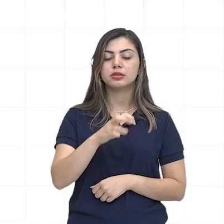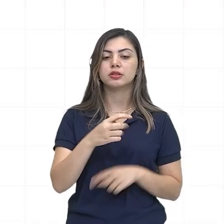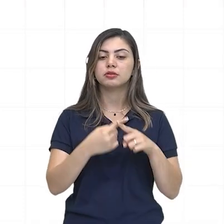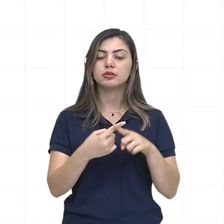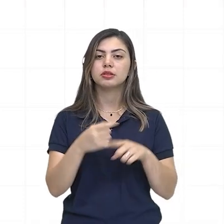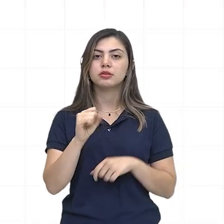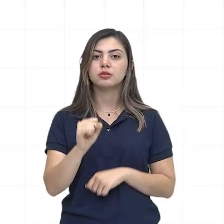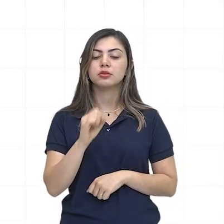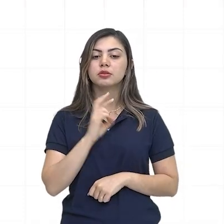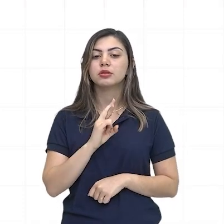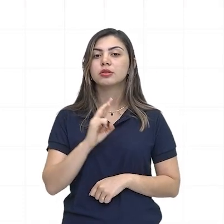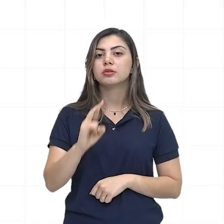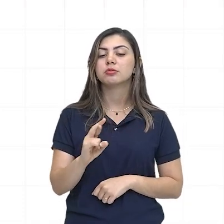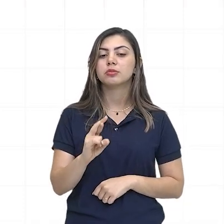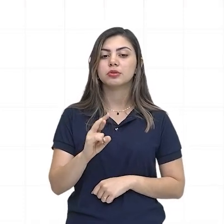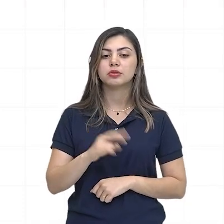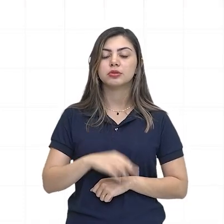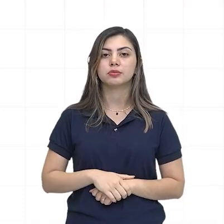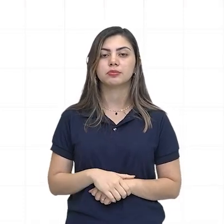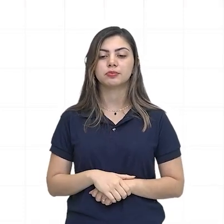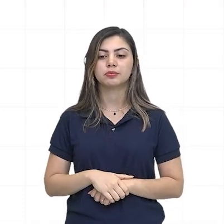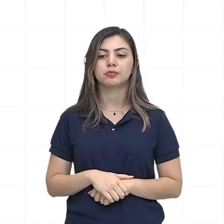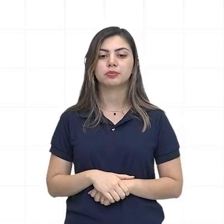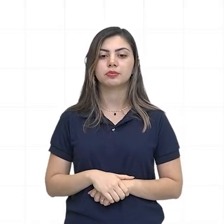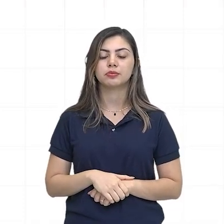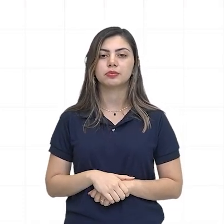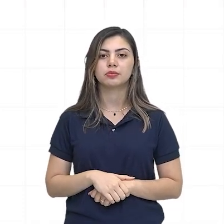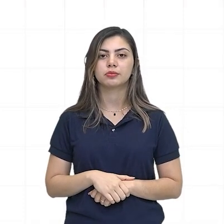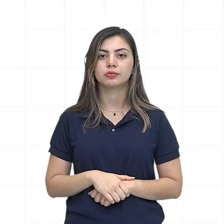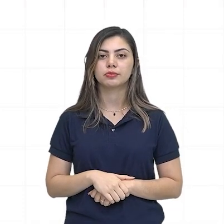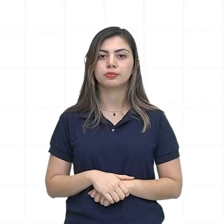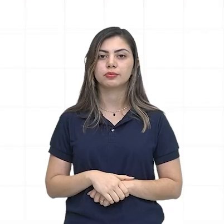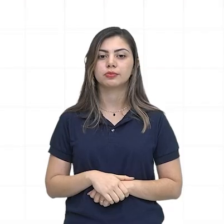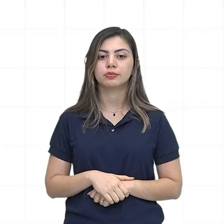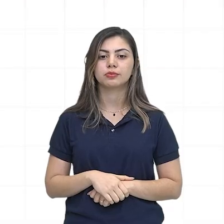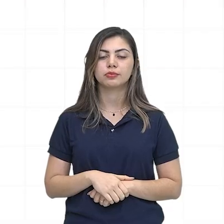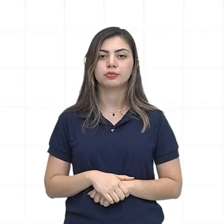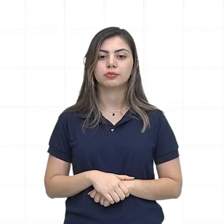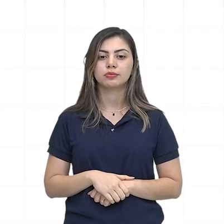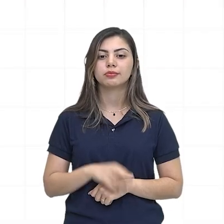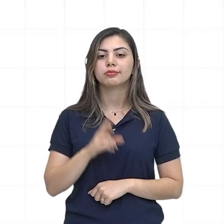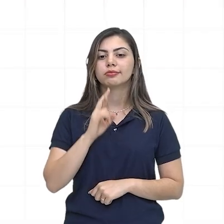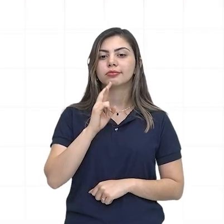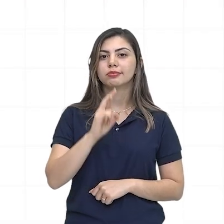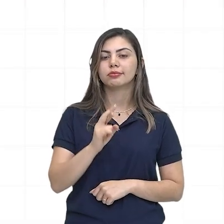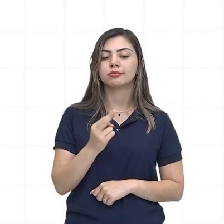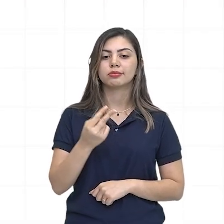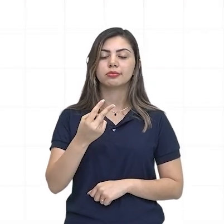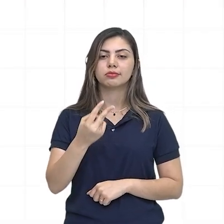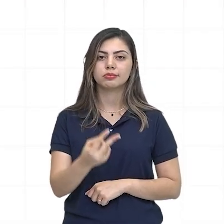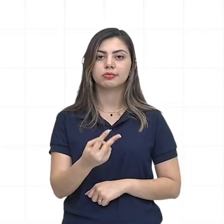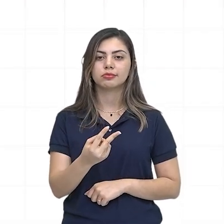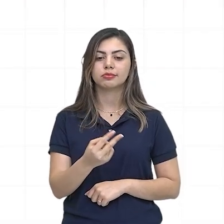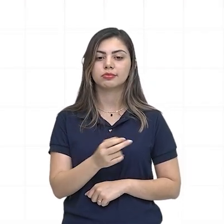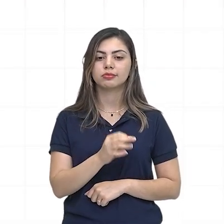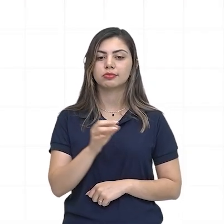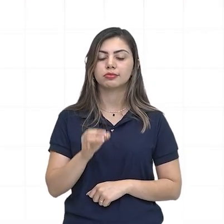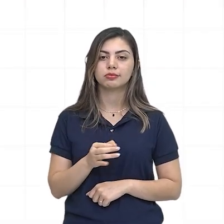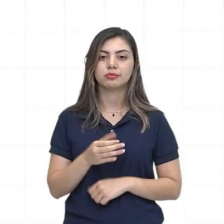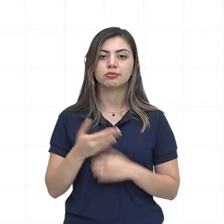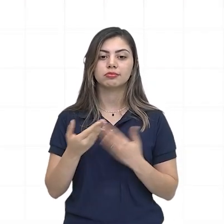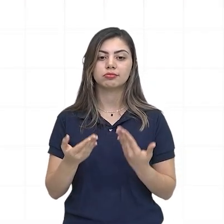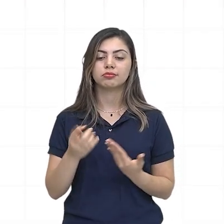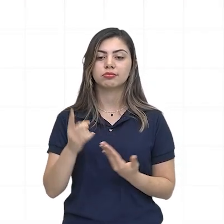dá isso aqui? 0,25 vezes 8 é igual a 2. E essa é a quantia que você